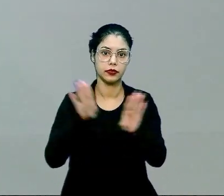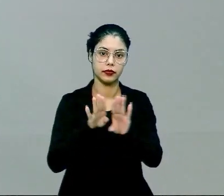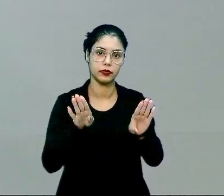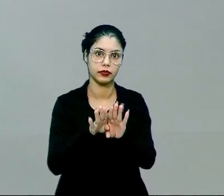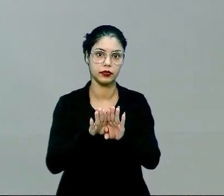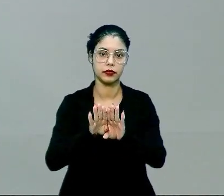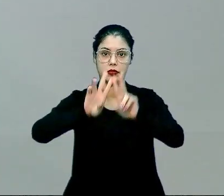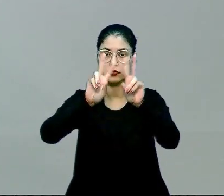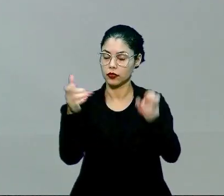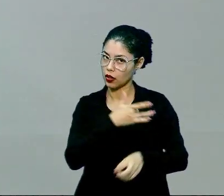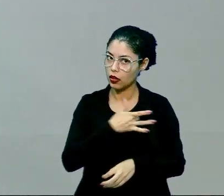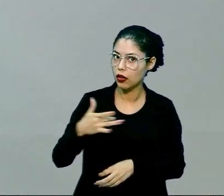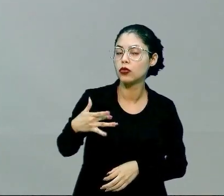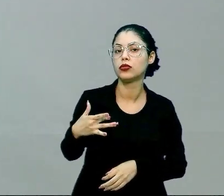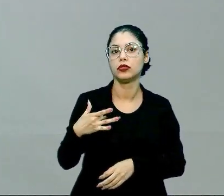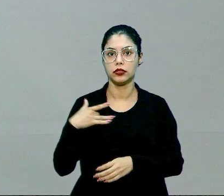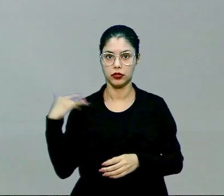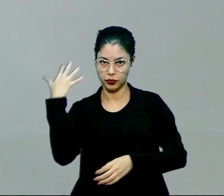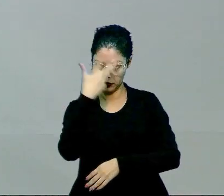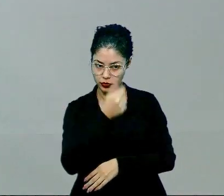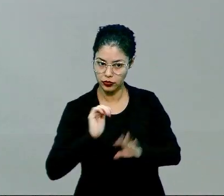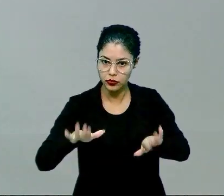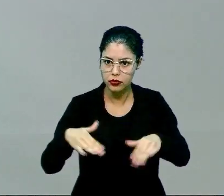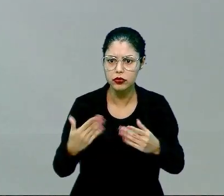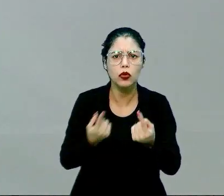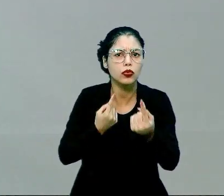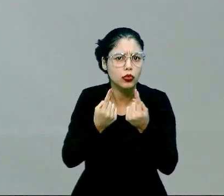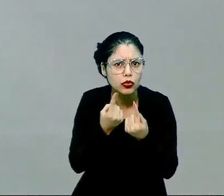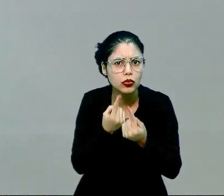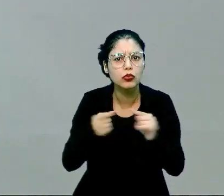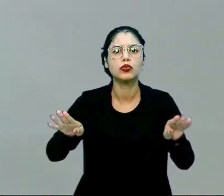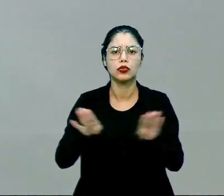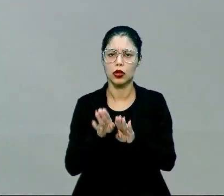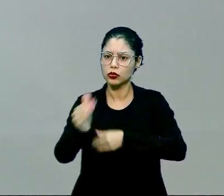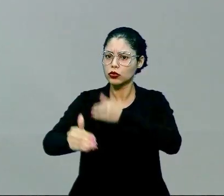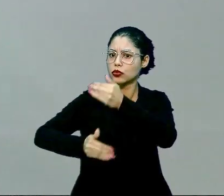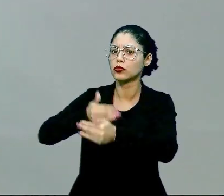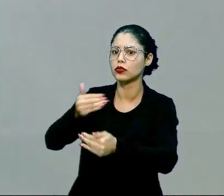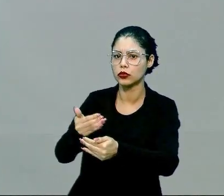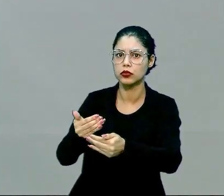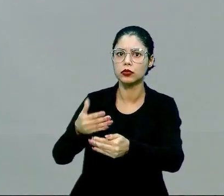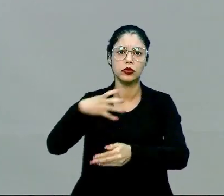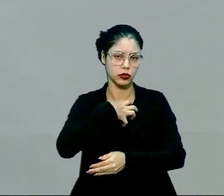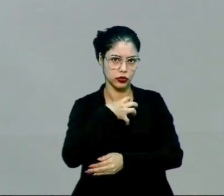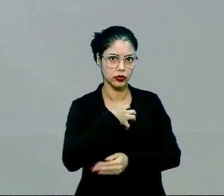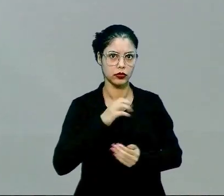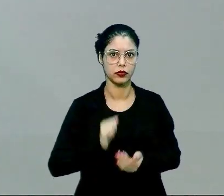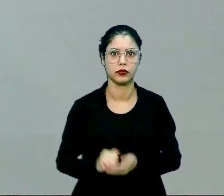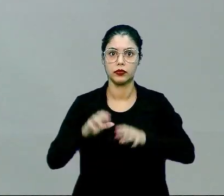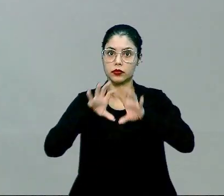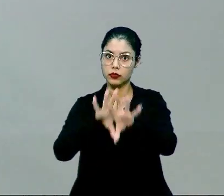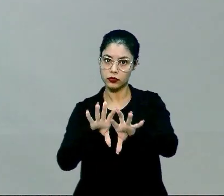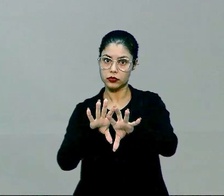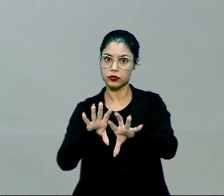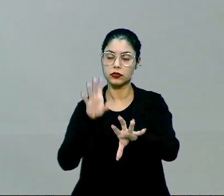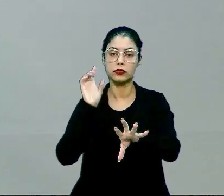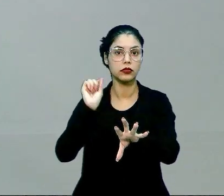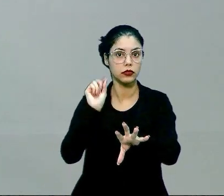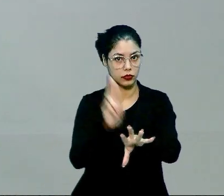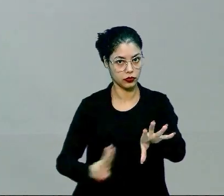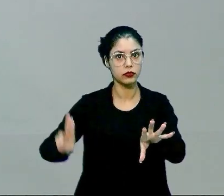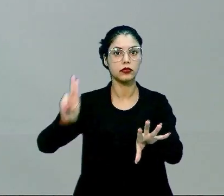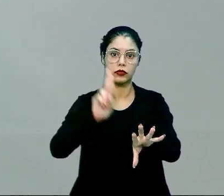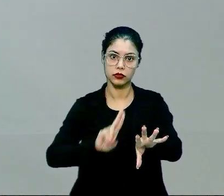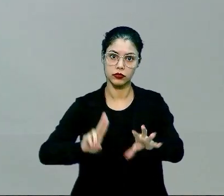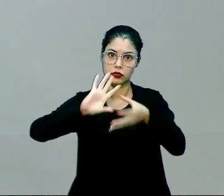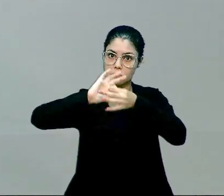abordando o aspecto da saúde, da beleza e que tipo de discussão é desenvolvida por meio desse sentido. Para isso, a gente vai ter que utilizar